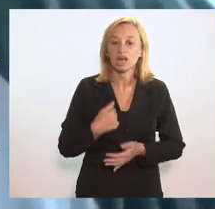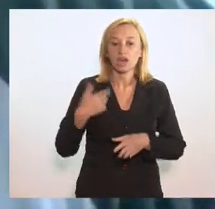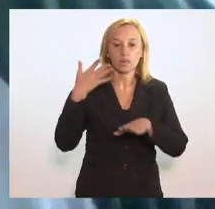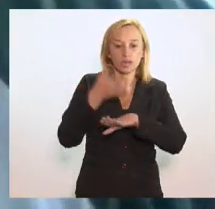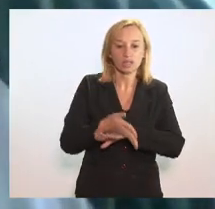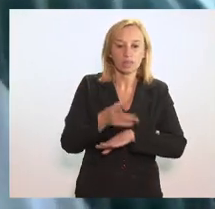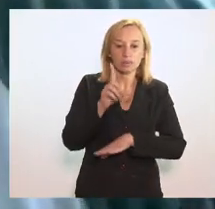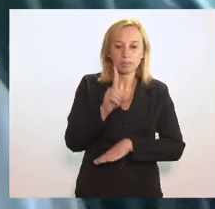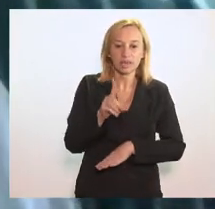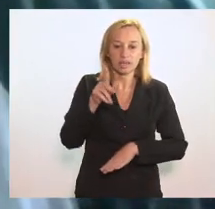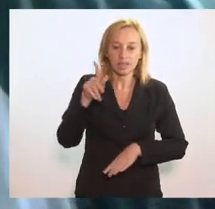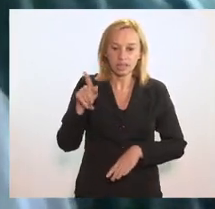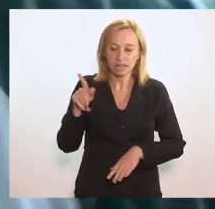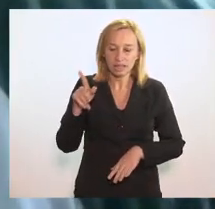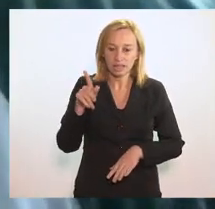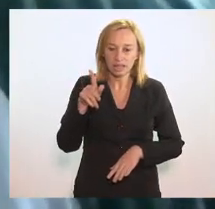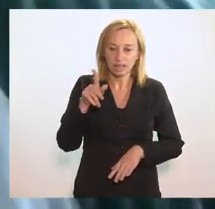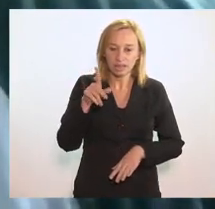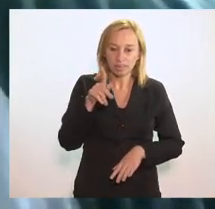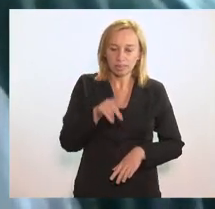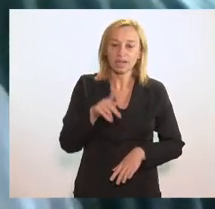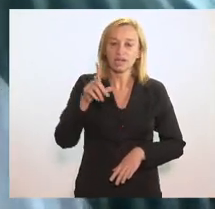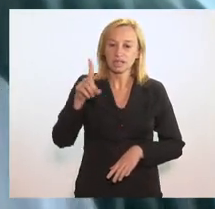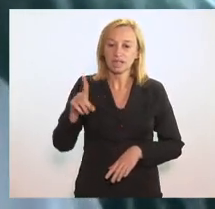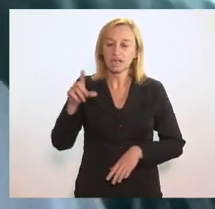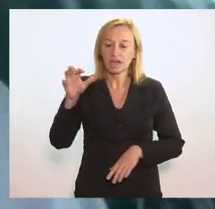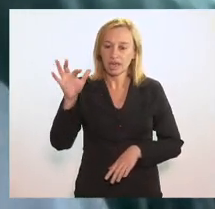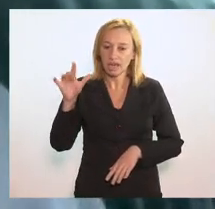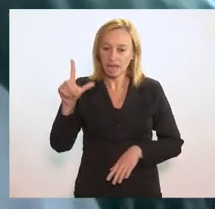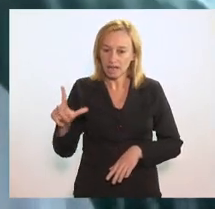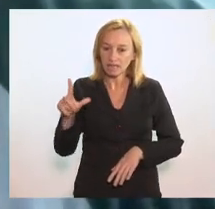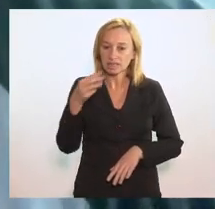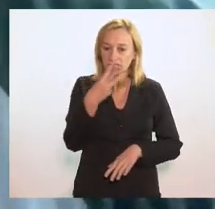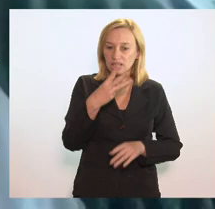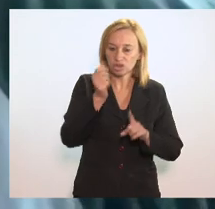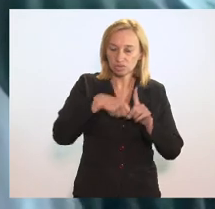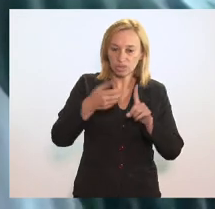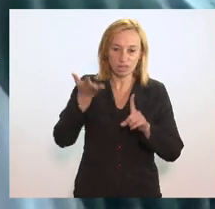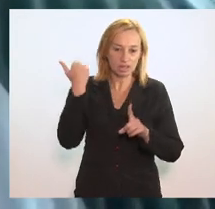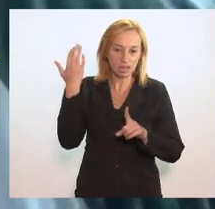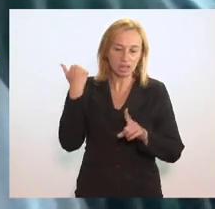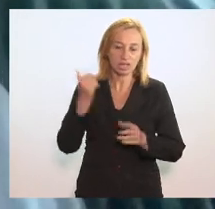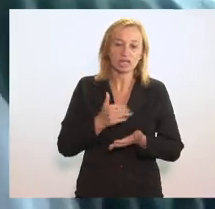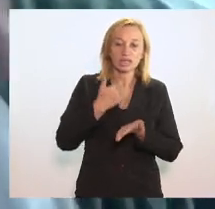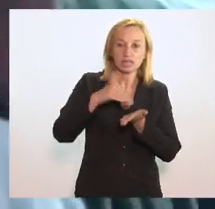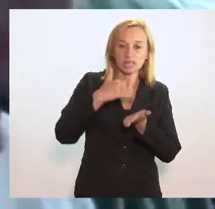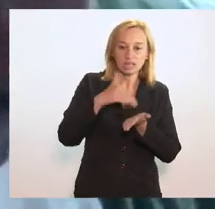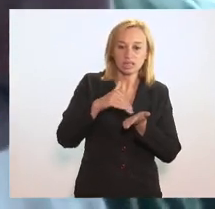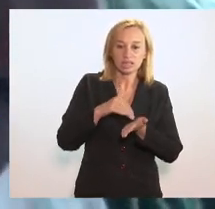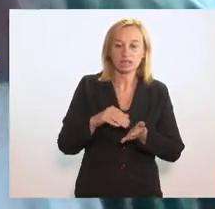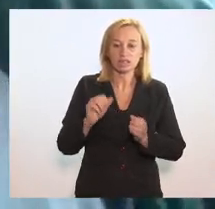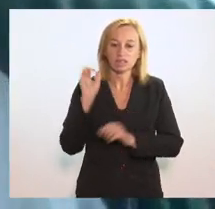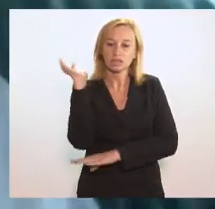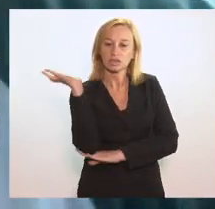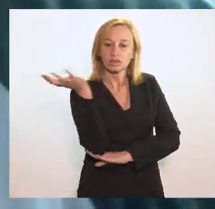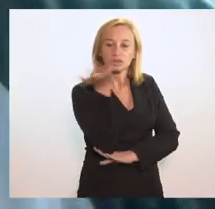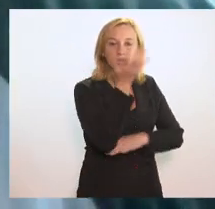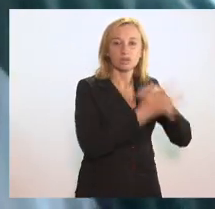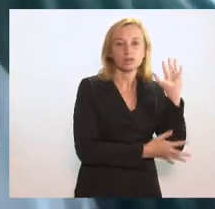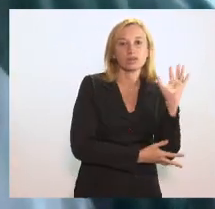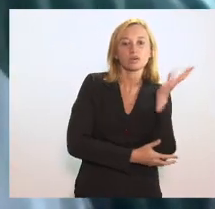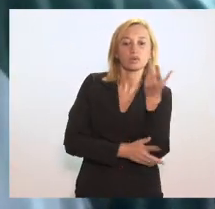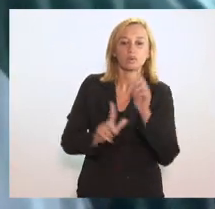com o PDL há 3 meses atrás para sustar um ato da Secretaria do Ambiente, um ato